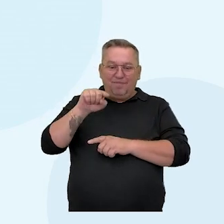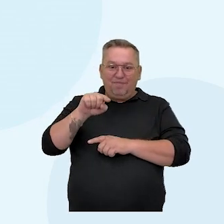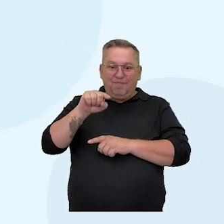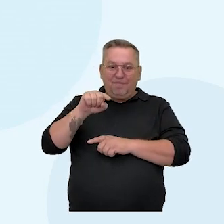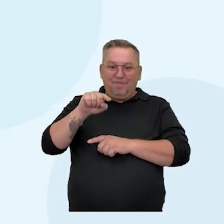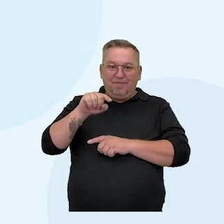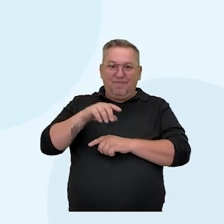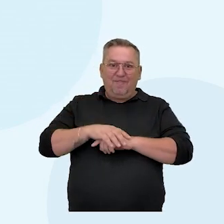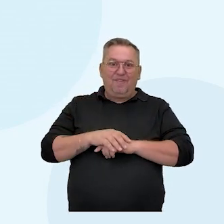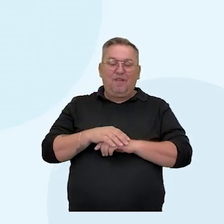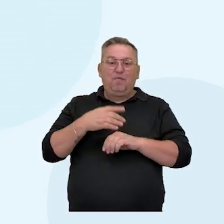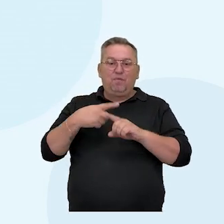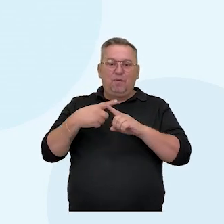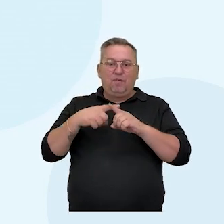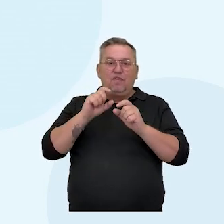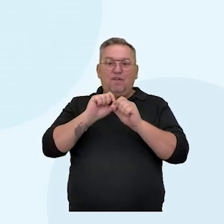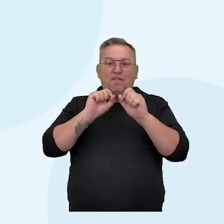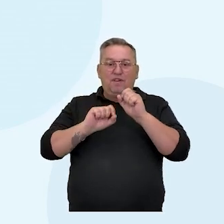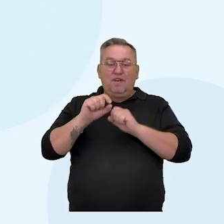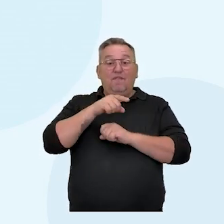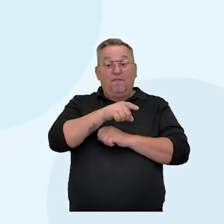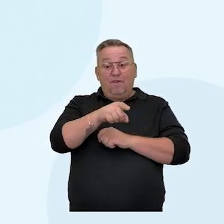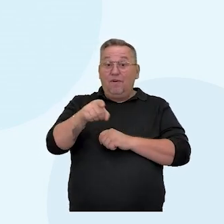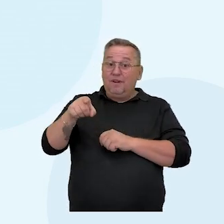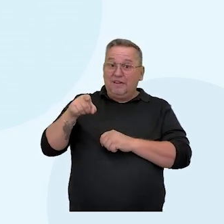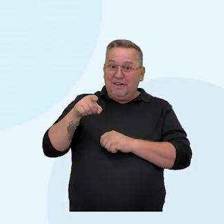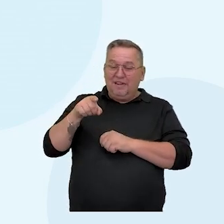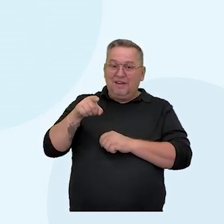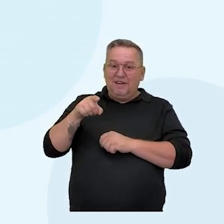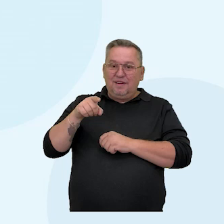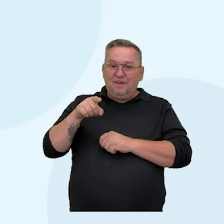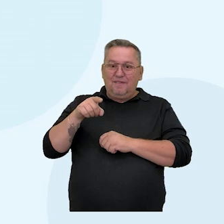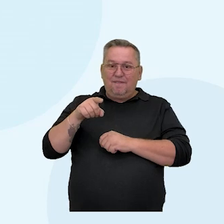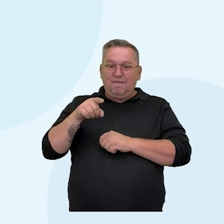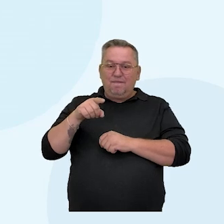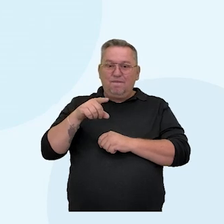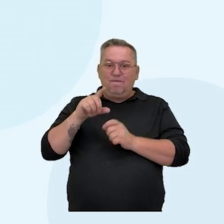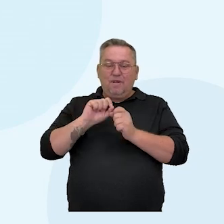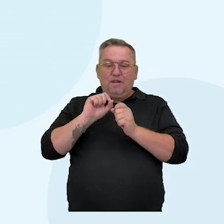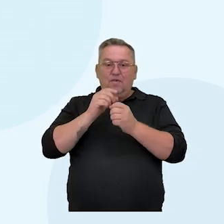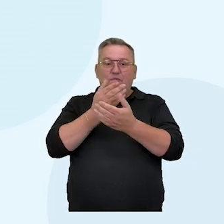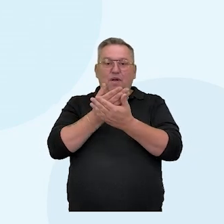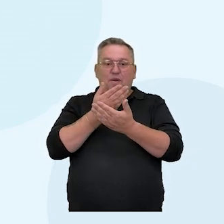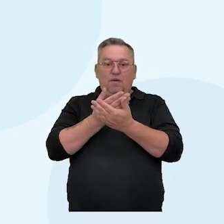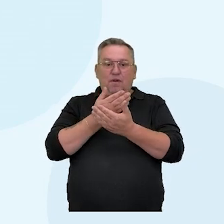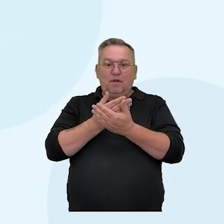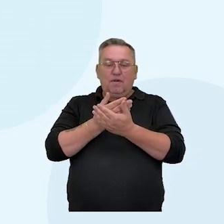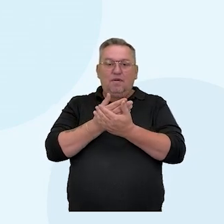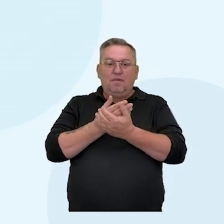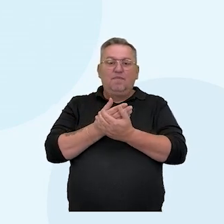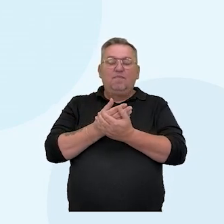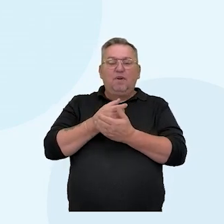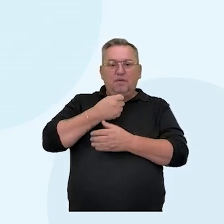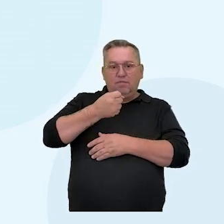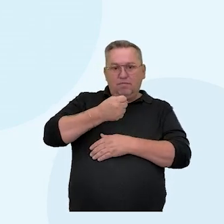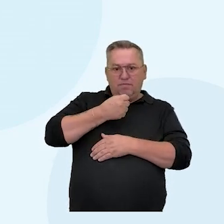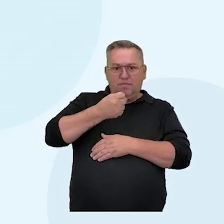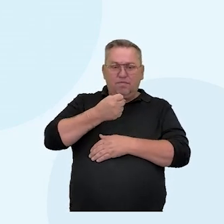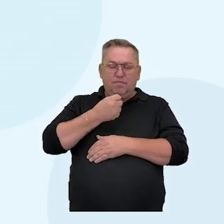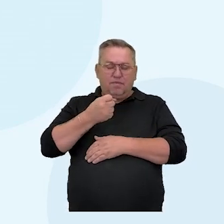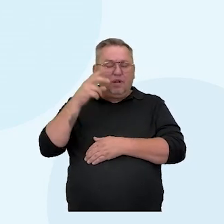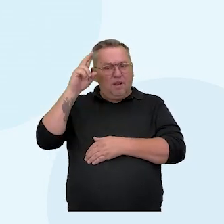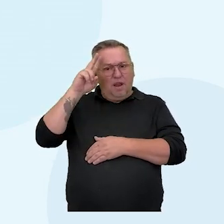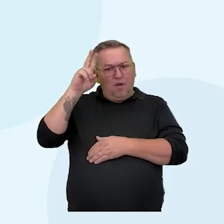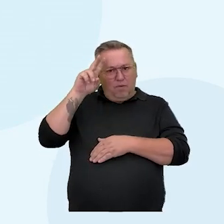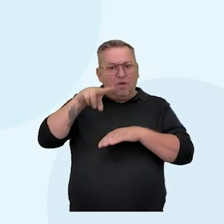a apostilinha, né? A gente vai deixar vocês, a gente vai fazer uma aula aí, fazer uma retomada aí, né? Que a gente está fazendo aula de